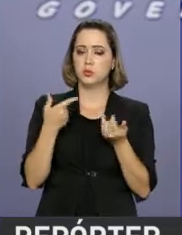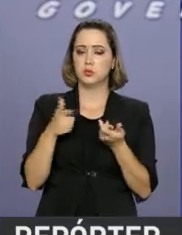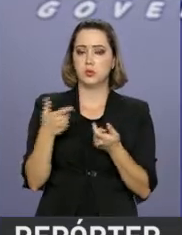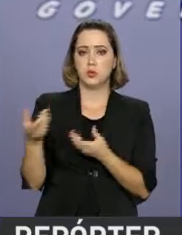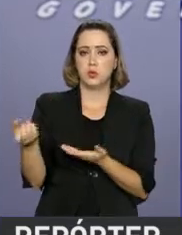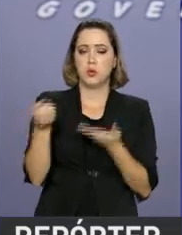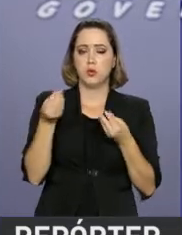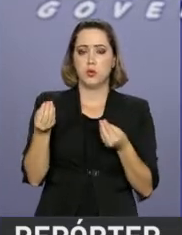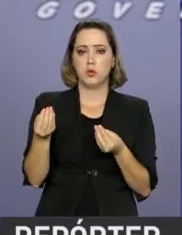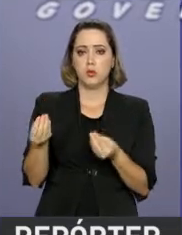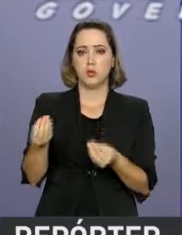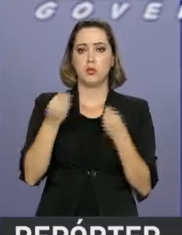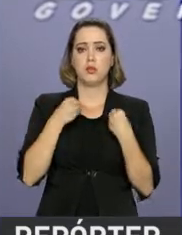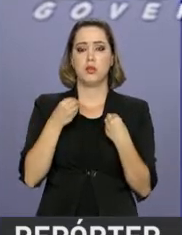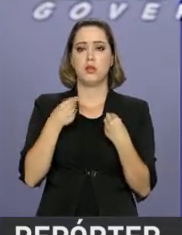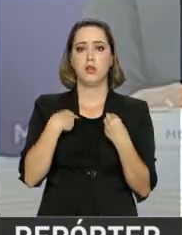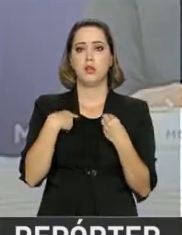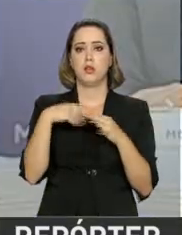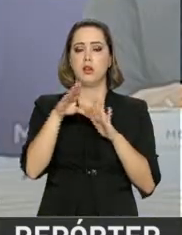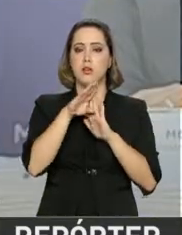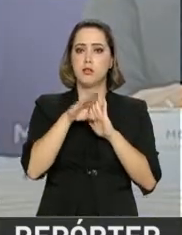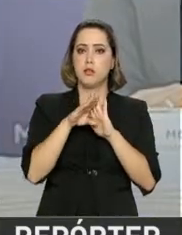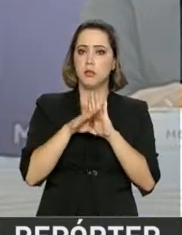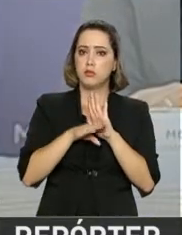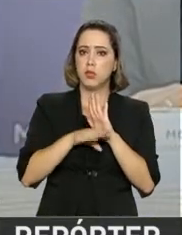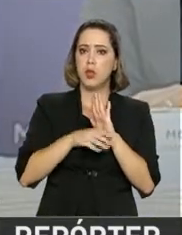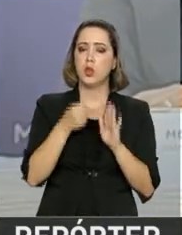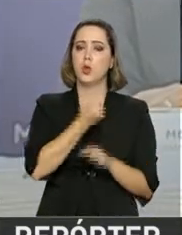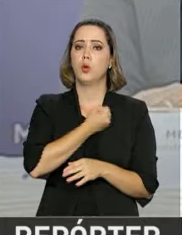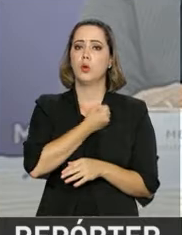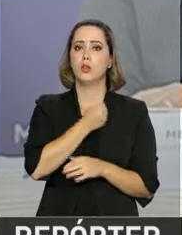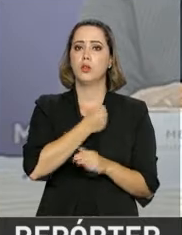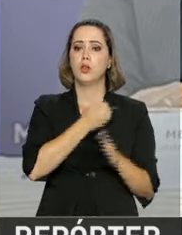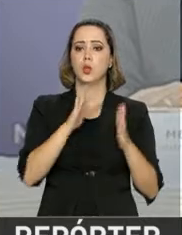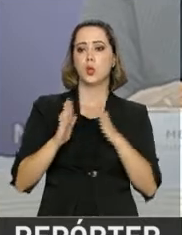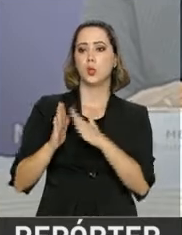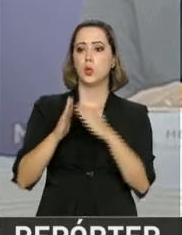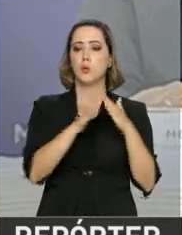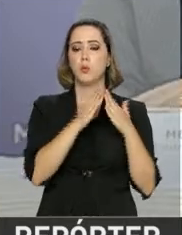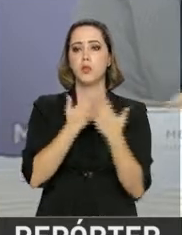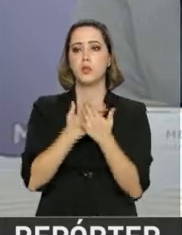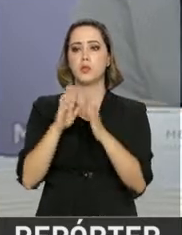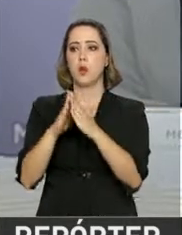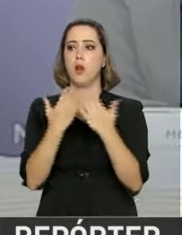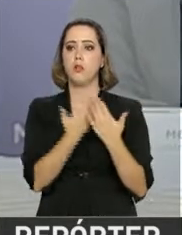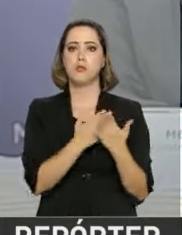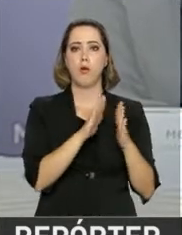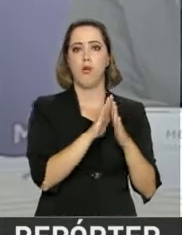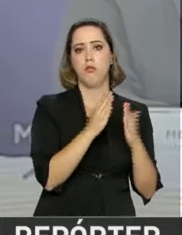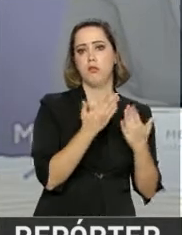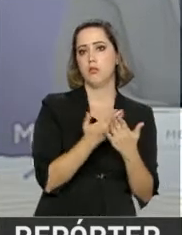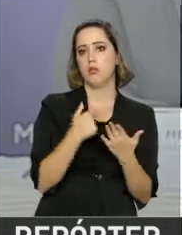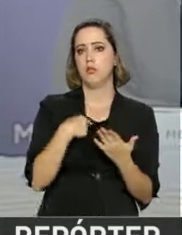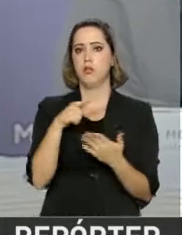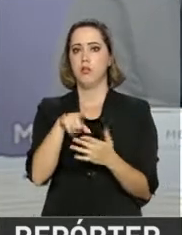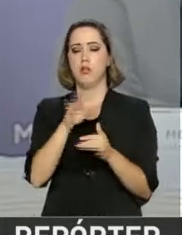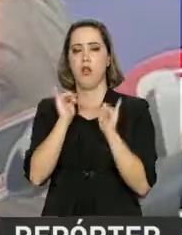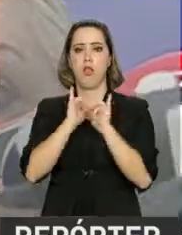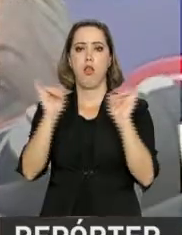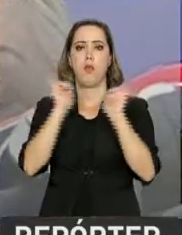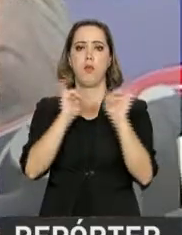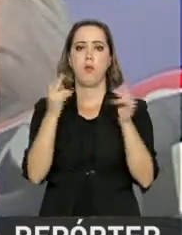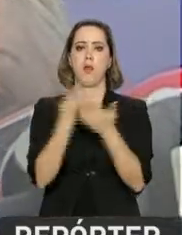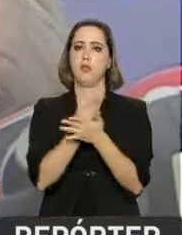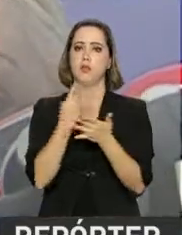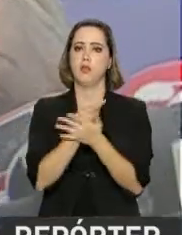as notas dos alunos por escola a idéia é evitar os ranqueamentos de escolas ea propaganda equivocada